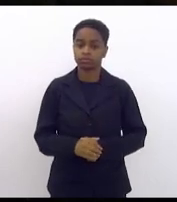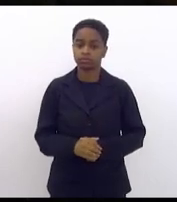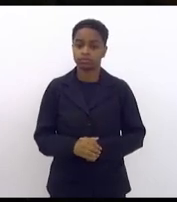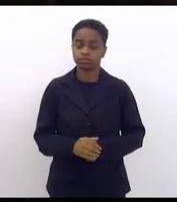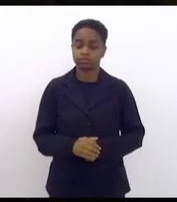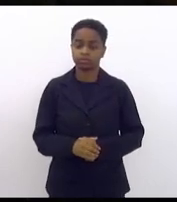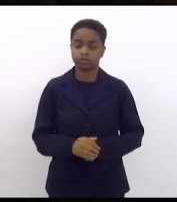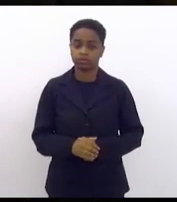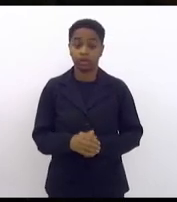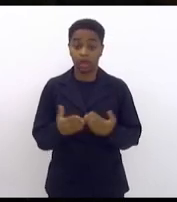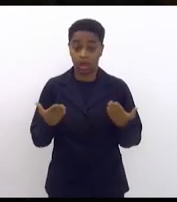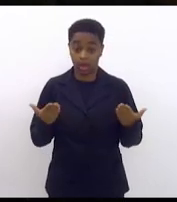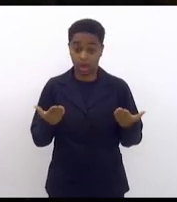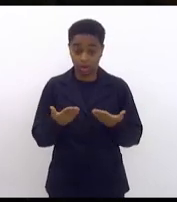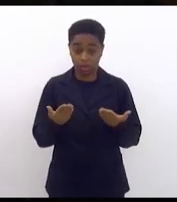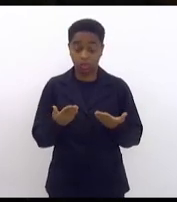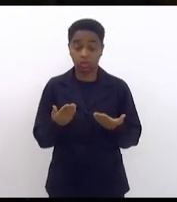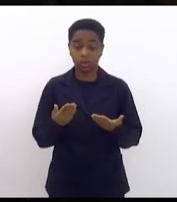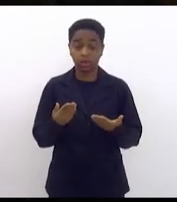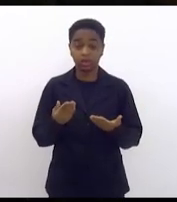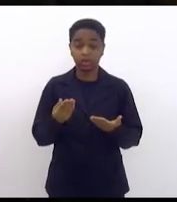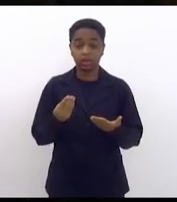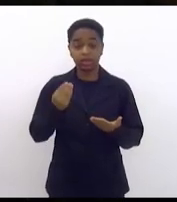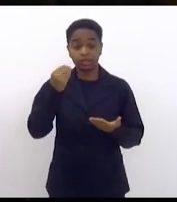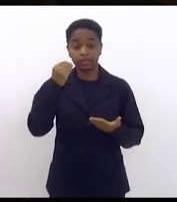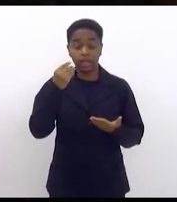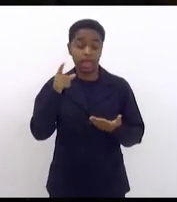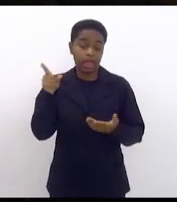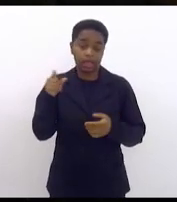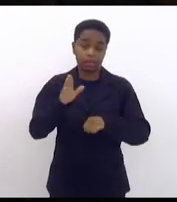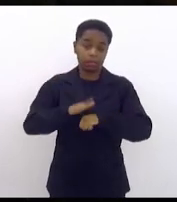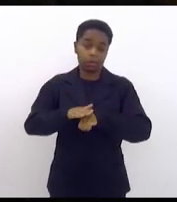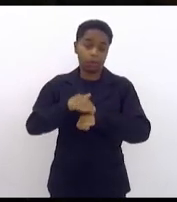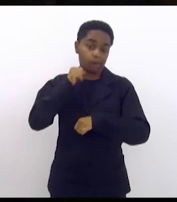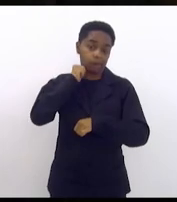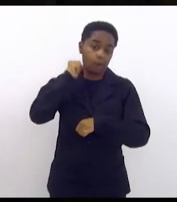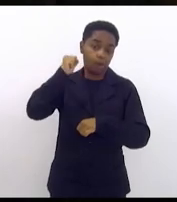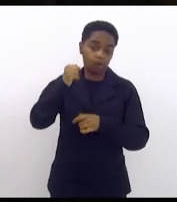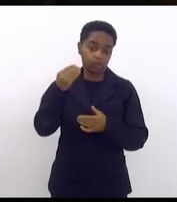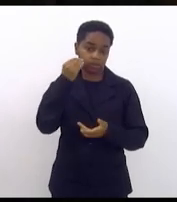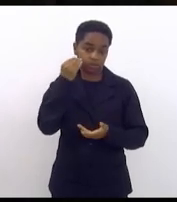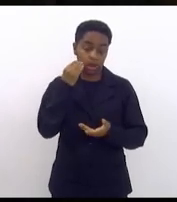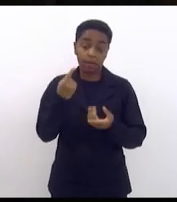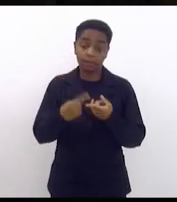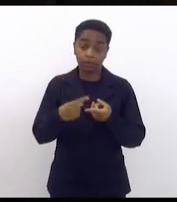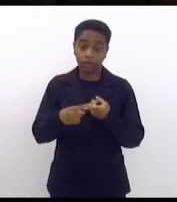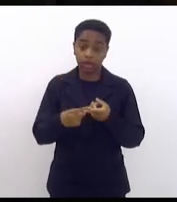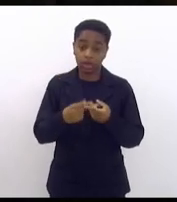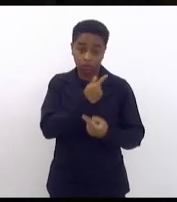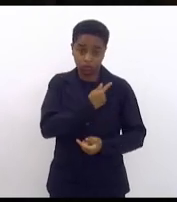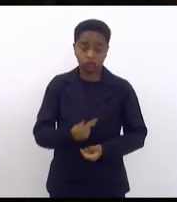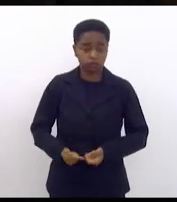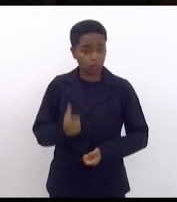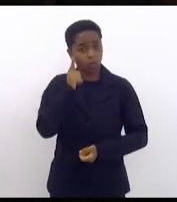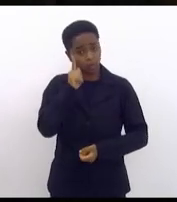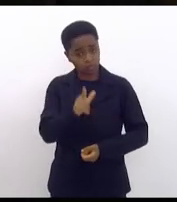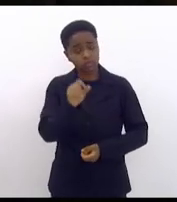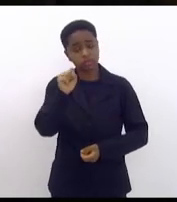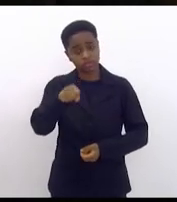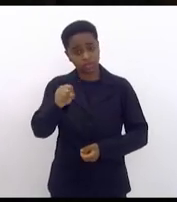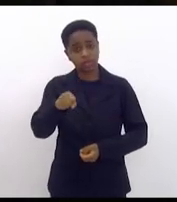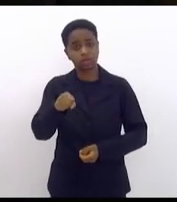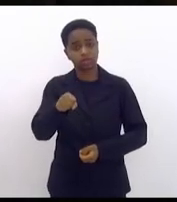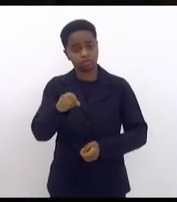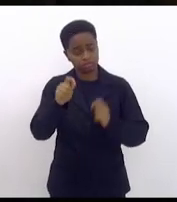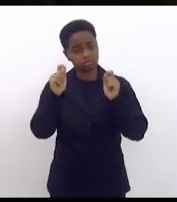está apertando a corda ao redor do pescoço dele. Porque o governo tinha condições de